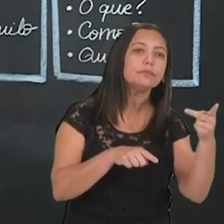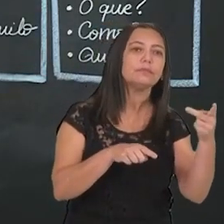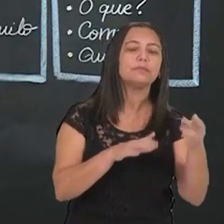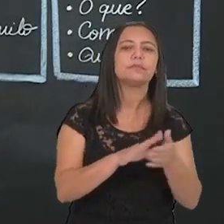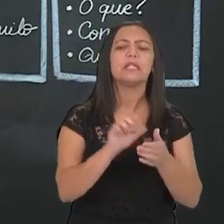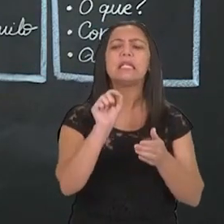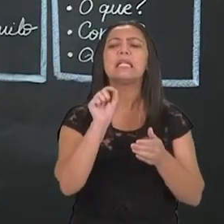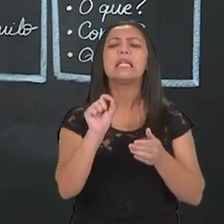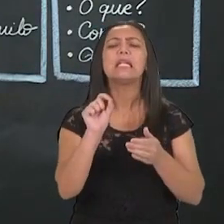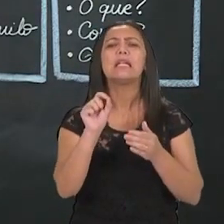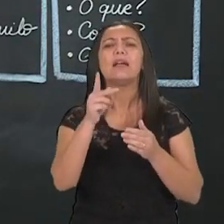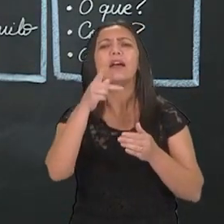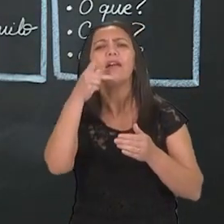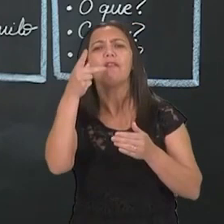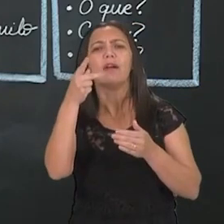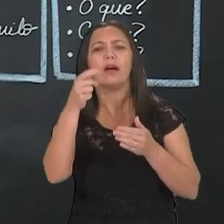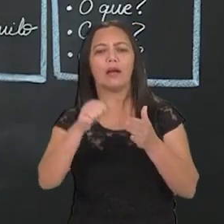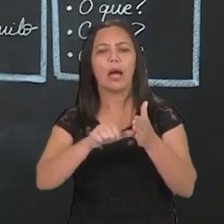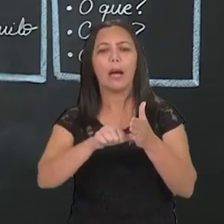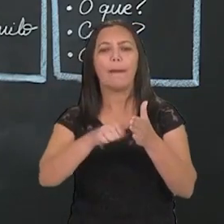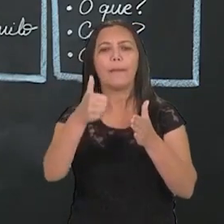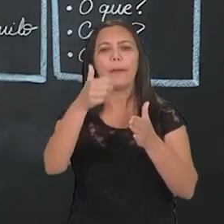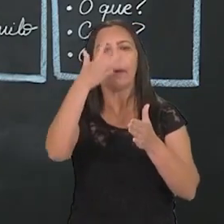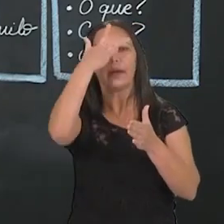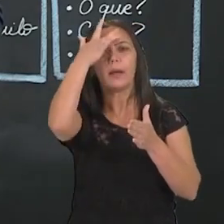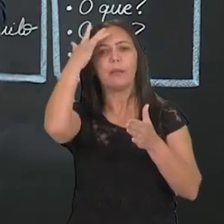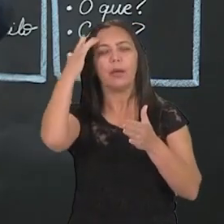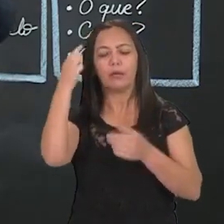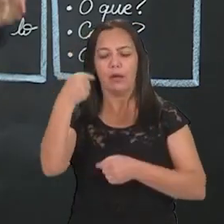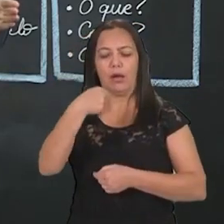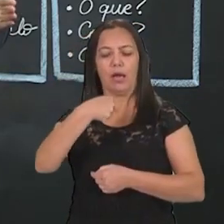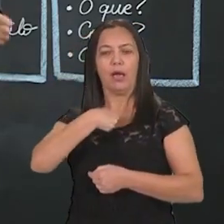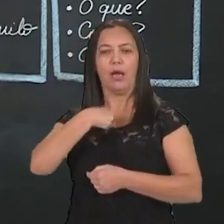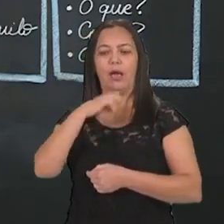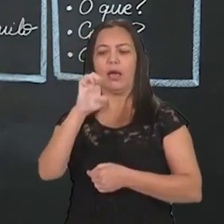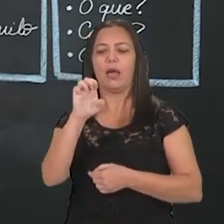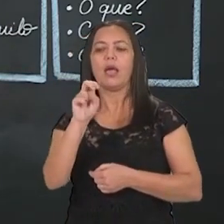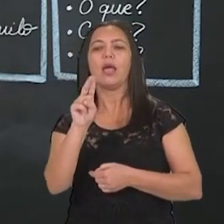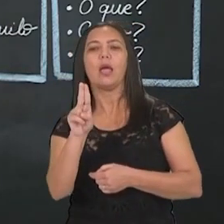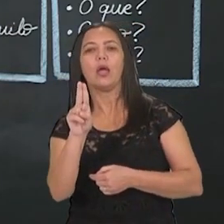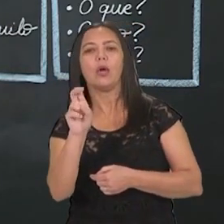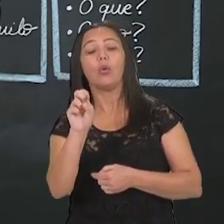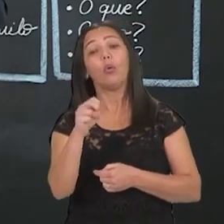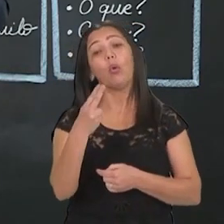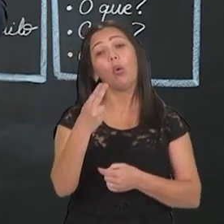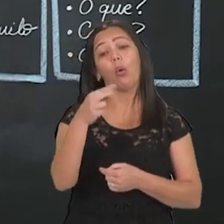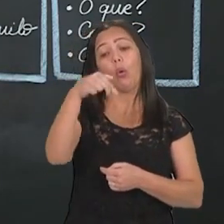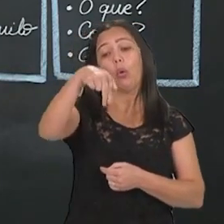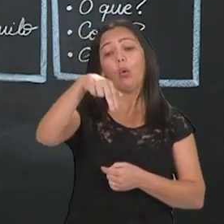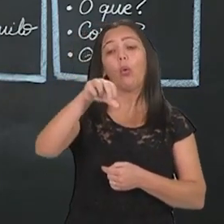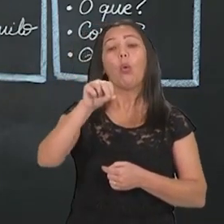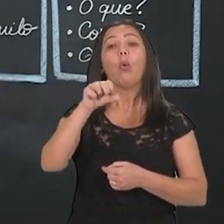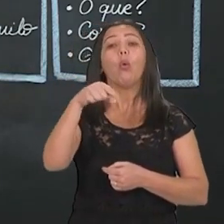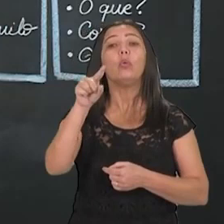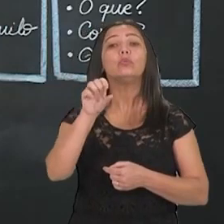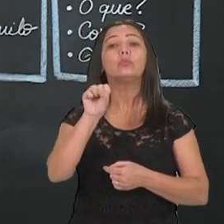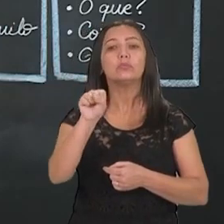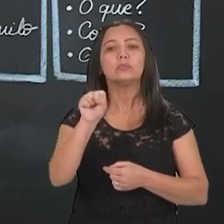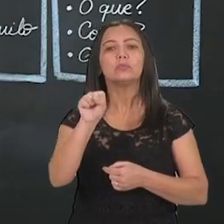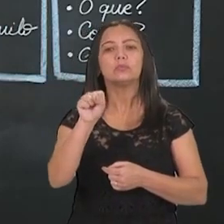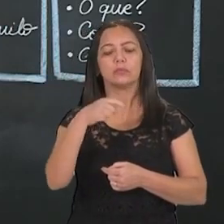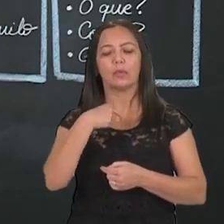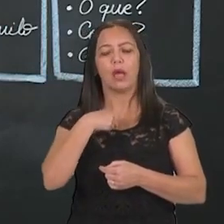primeira pessoa, é quem fala. A primeira pessoa é expressa na língua portuguesa por eu ou nós, que é aquela pessoa que fala